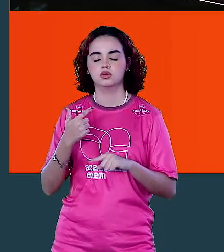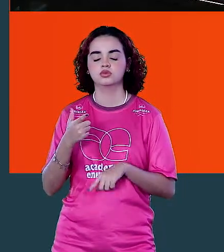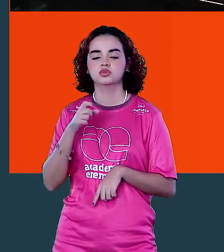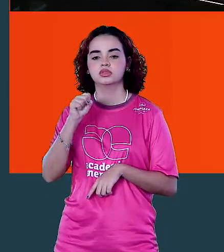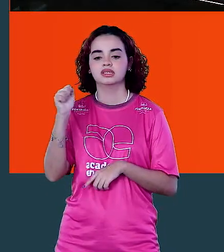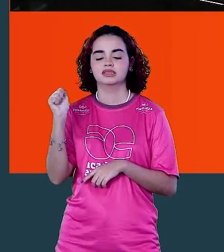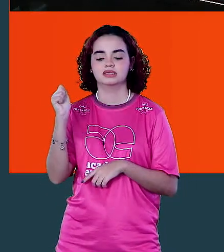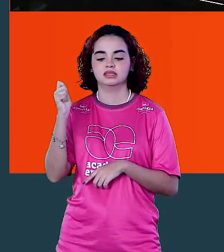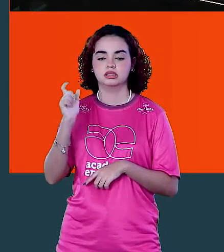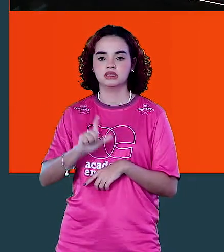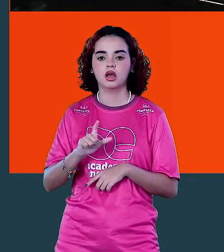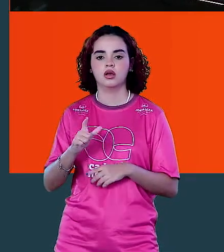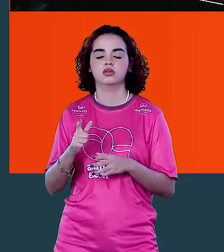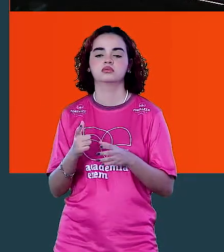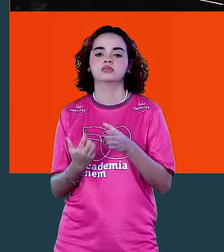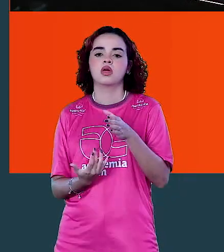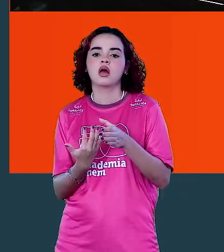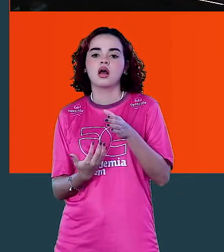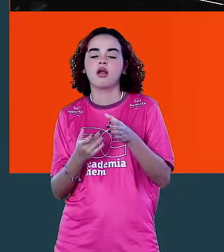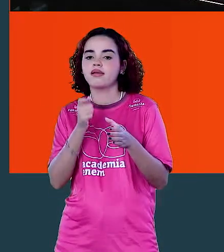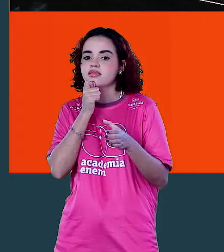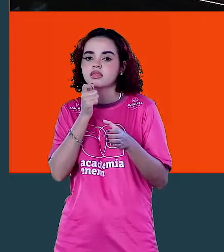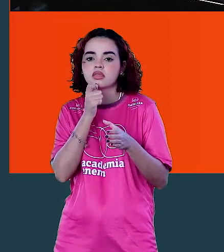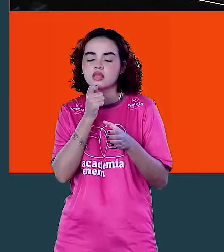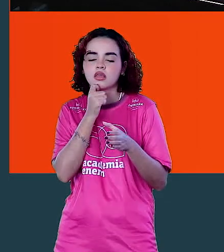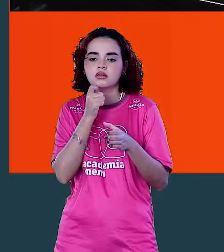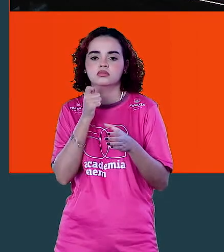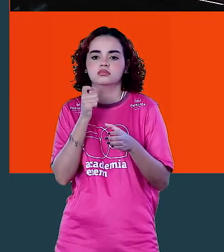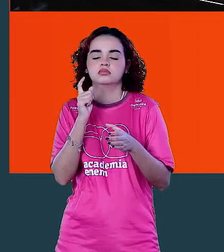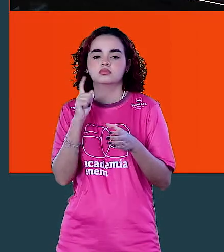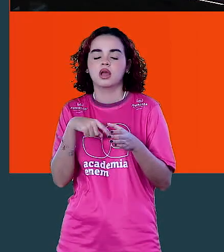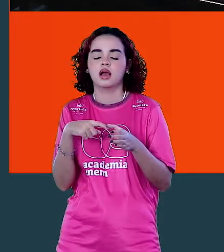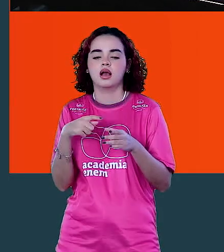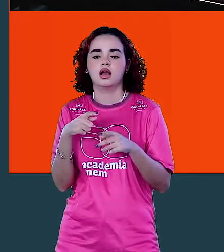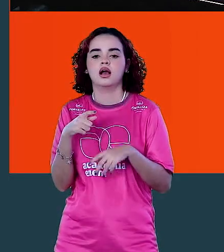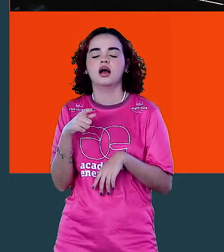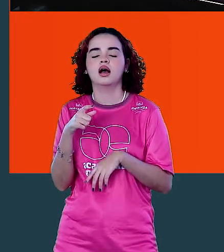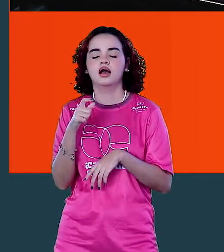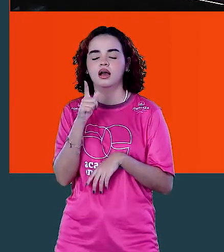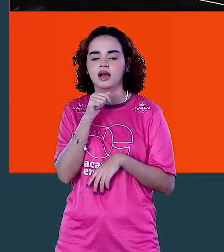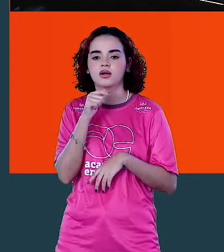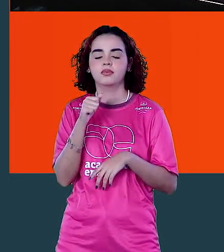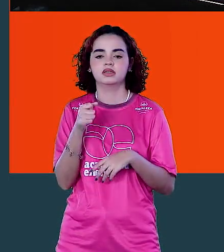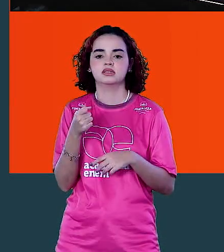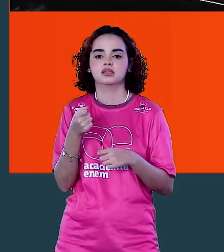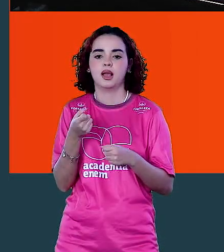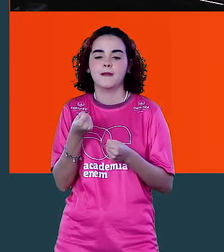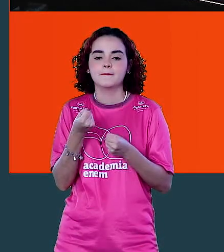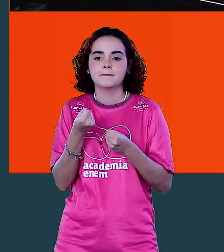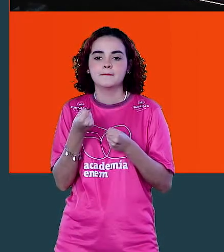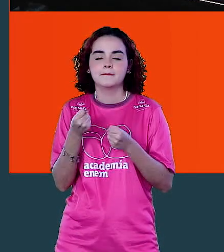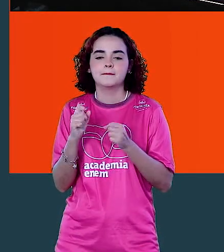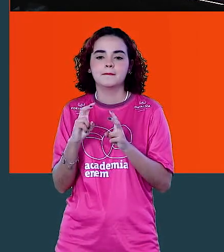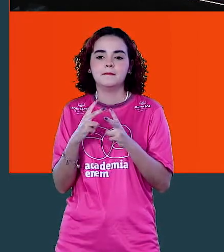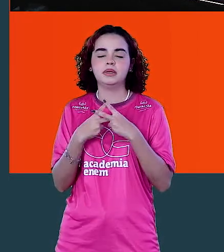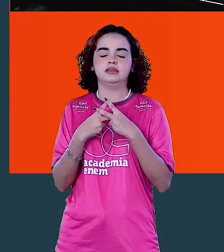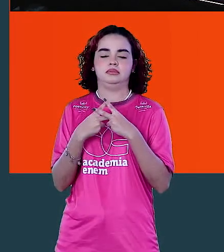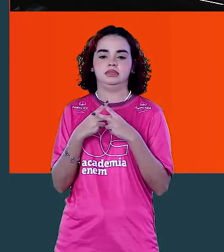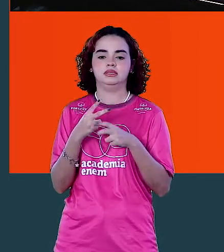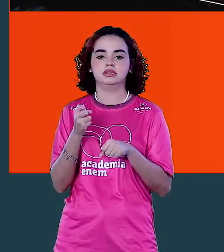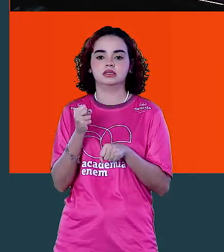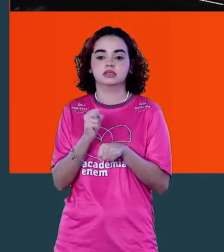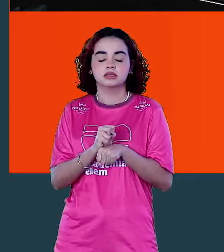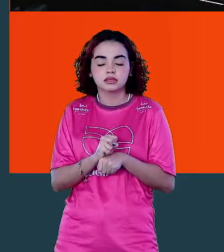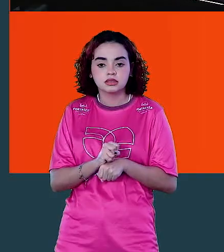criando mais interações. Tu está deixando a água mais presa. E aí tu vai gastar mais gás,